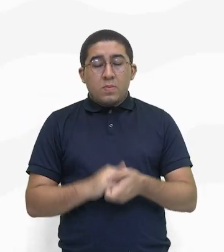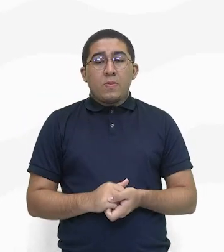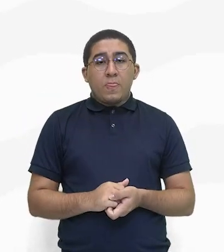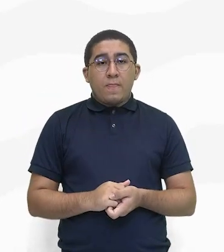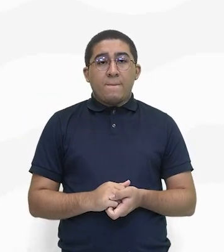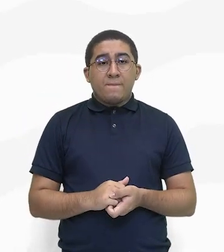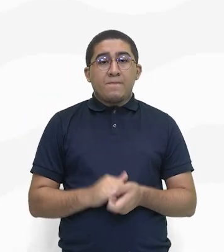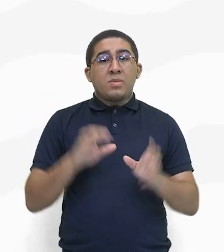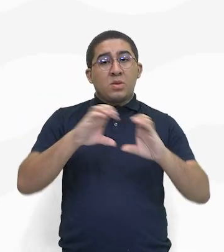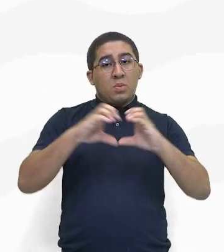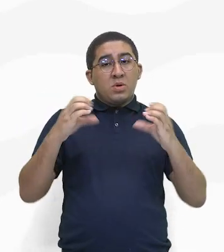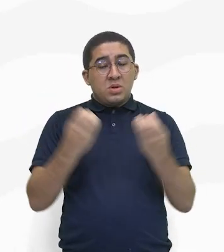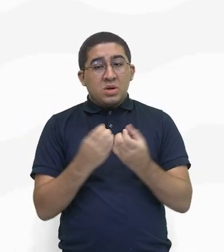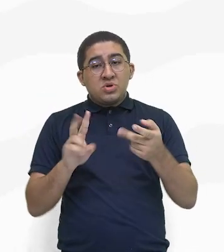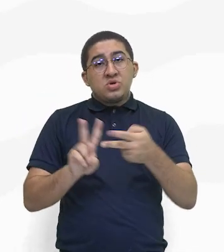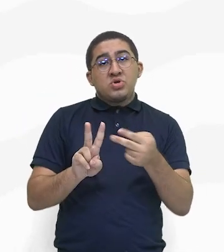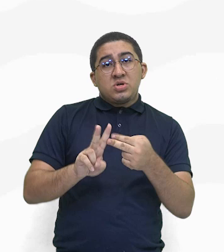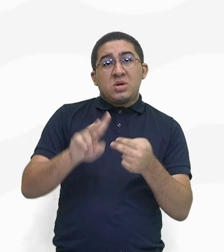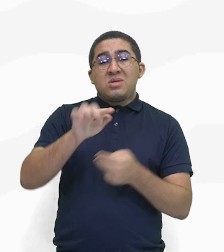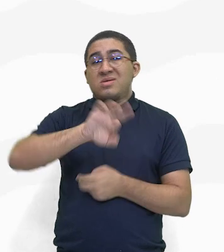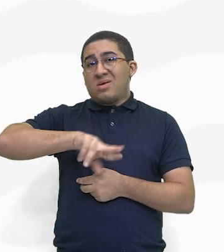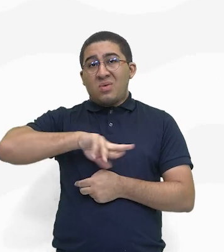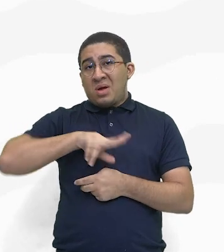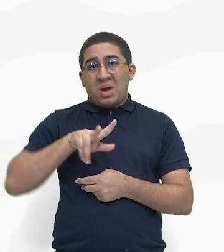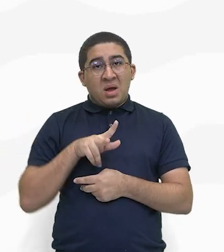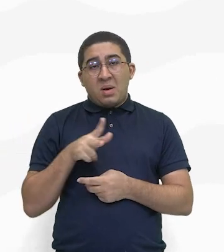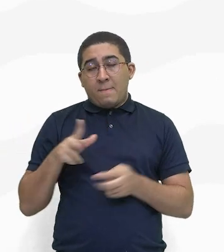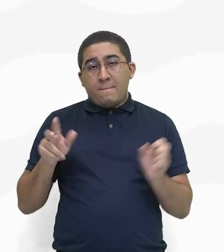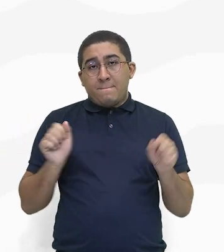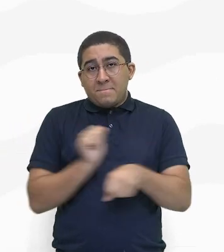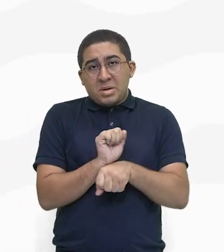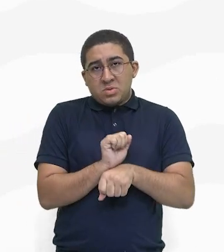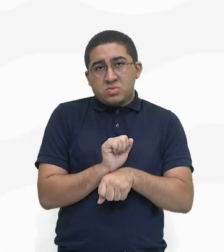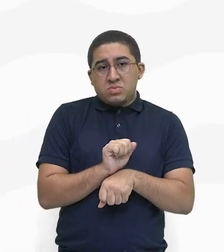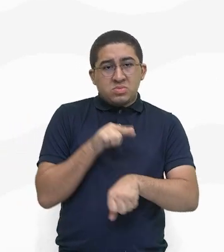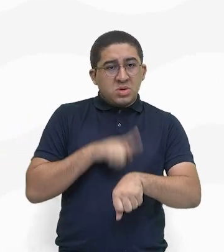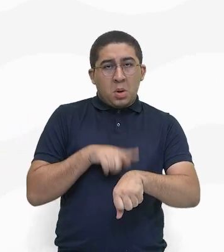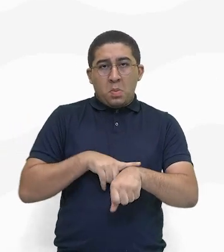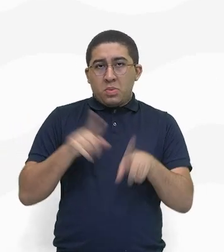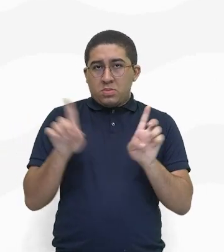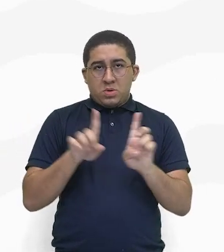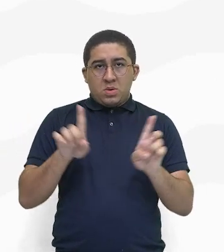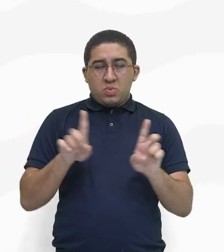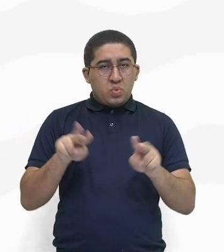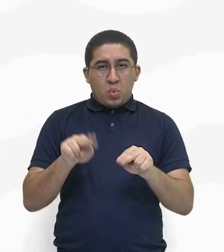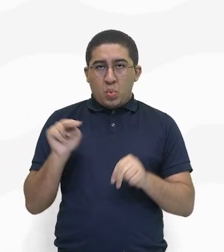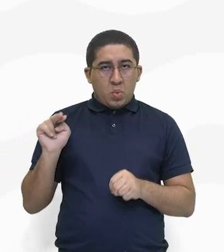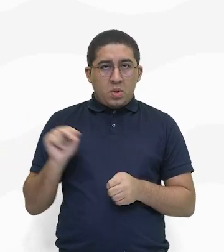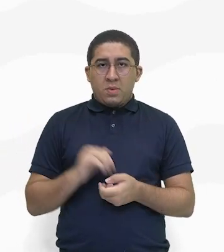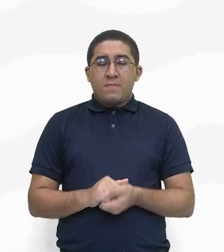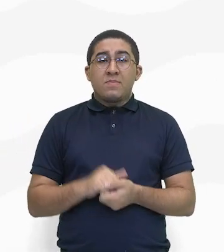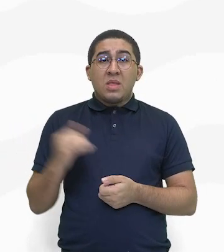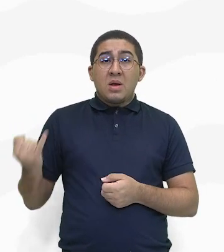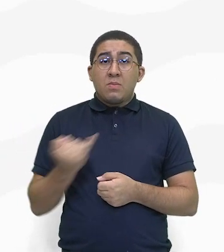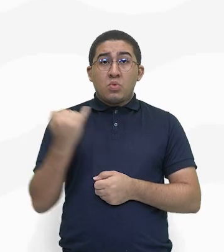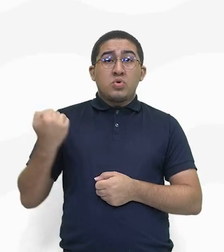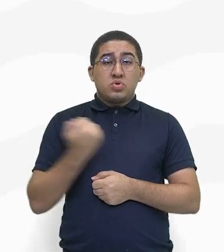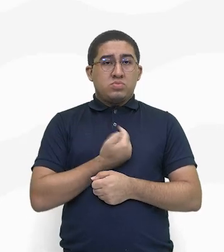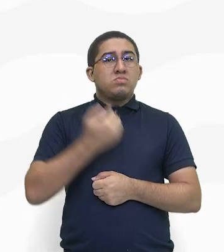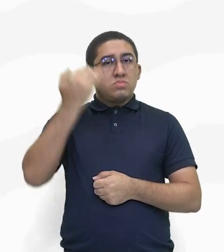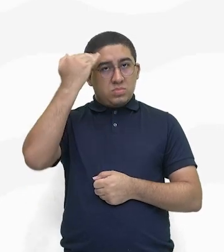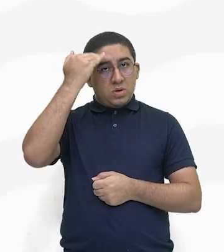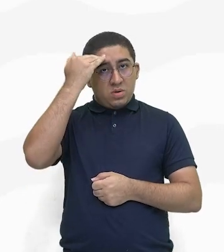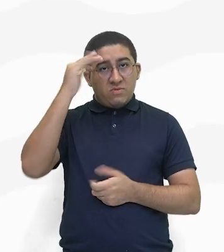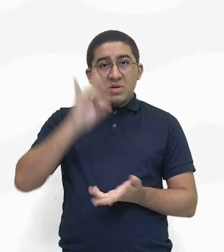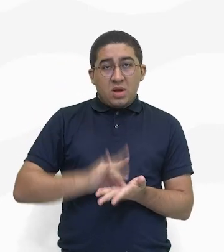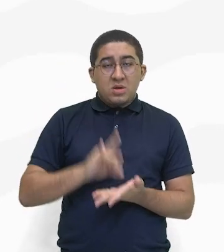indígenas não estão paralisadas no tempo. Exatamente. Né? Muito importante isso. Muito.